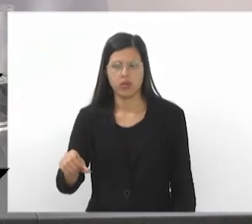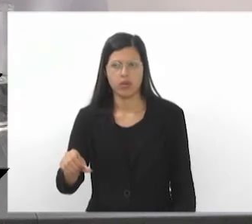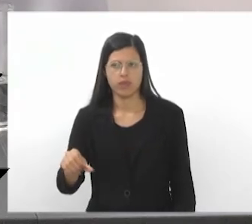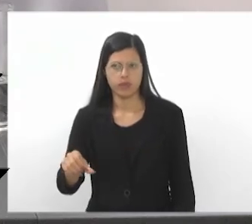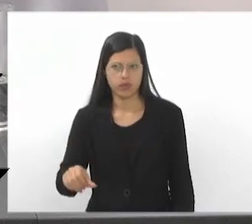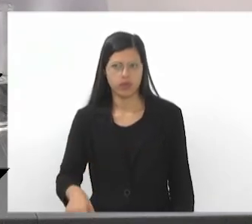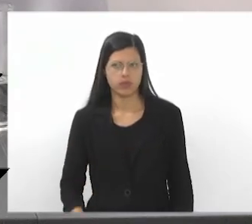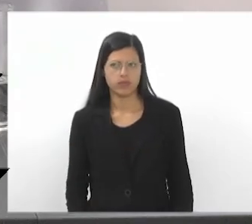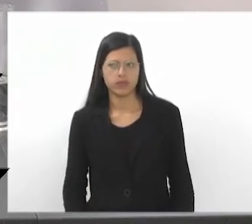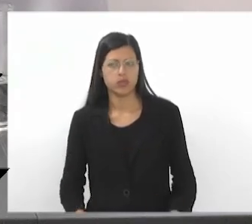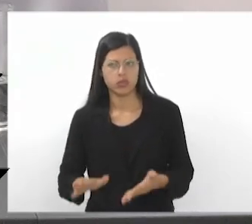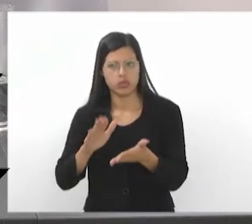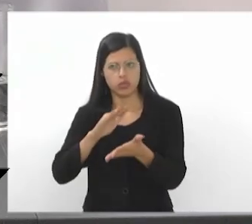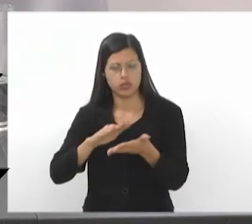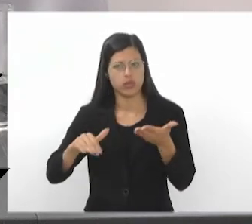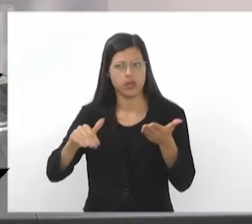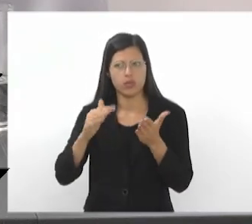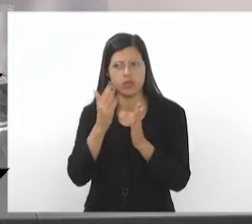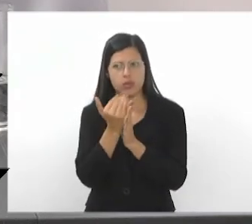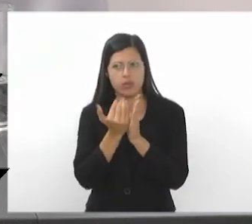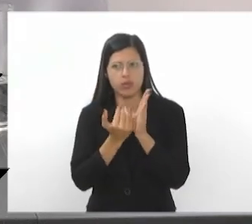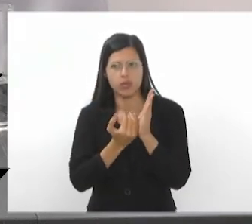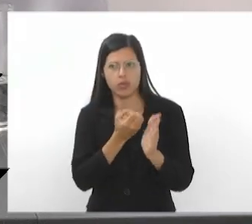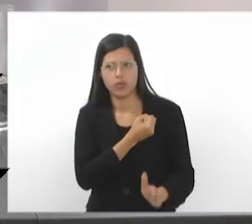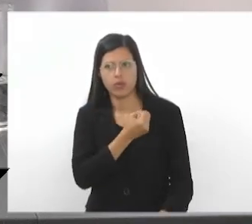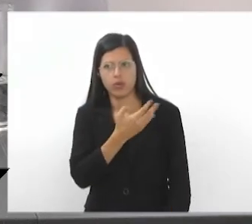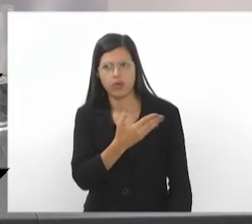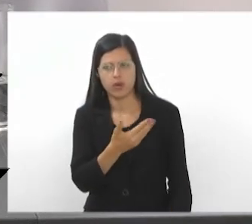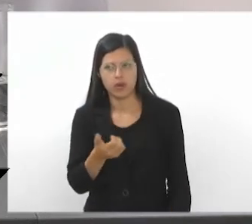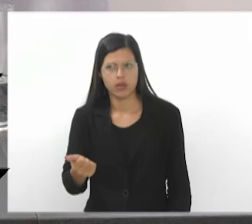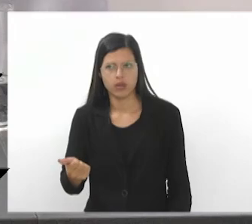Portanto, retirado de pauta o 41.